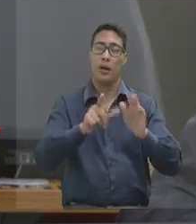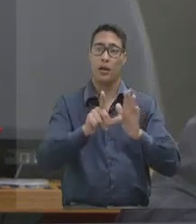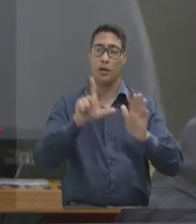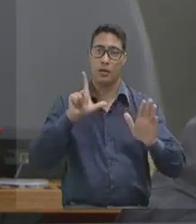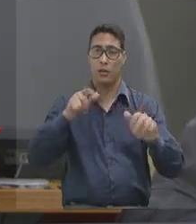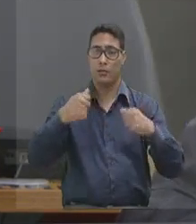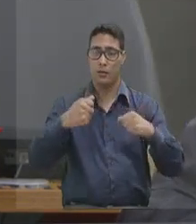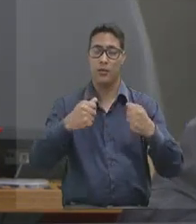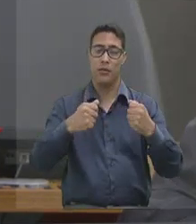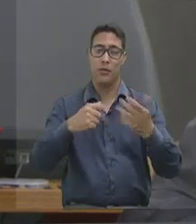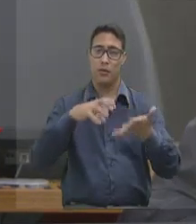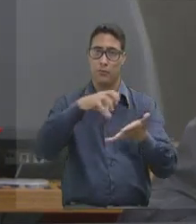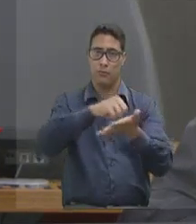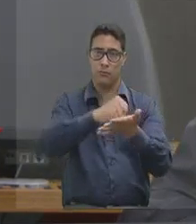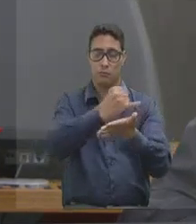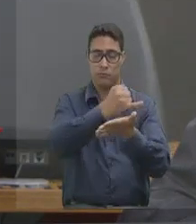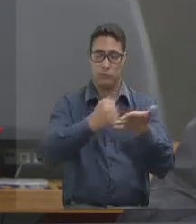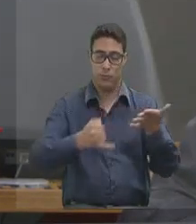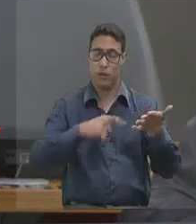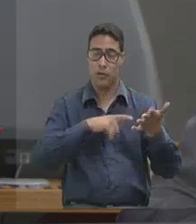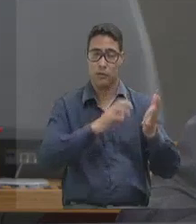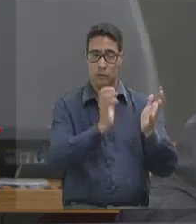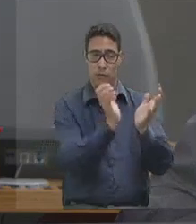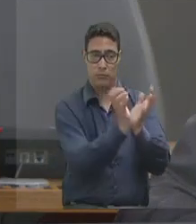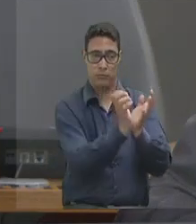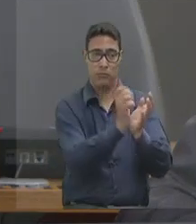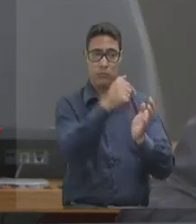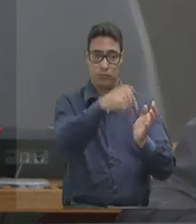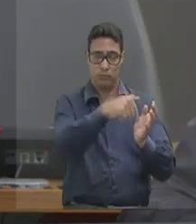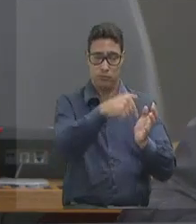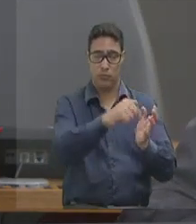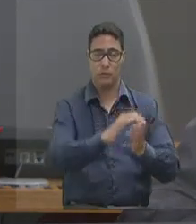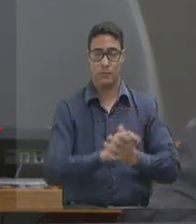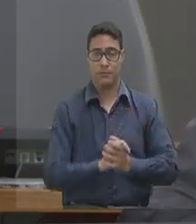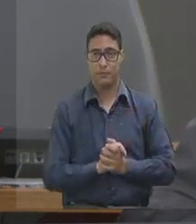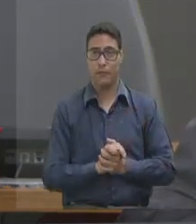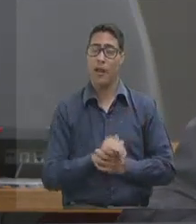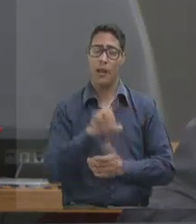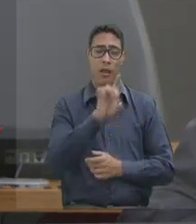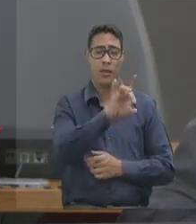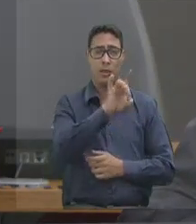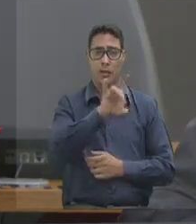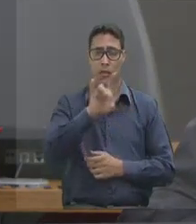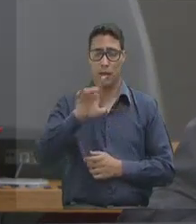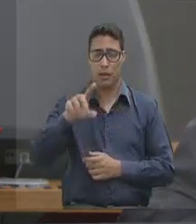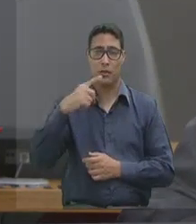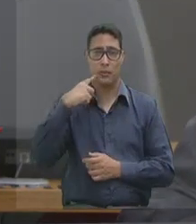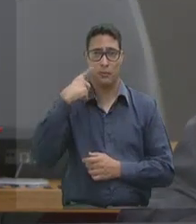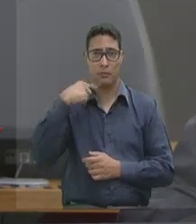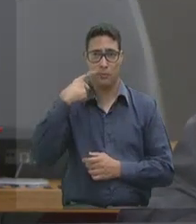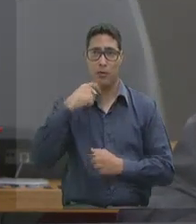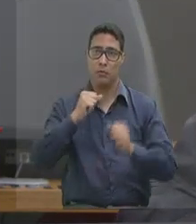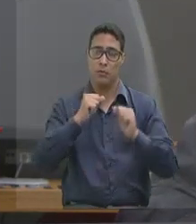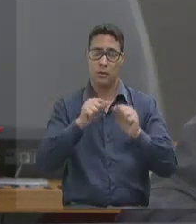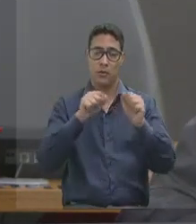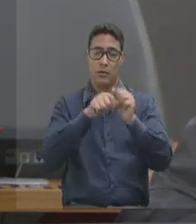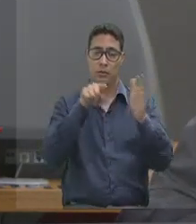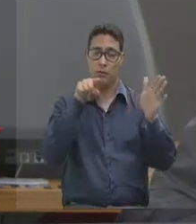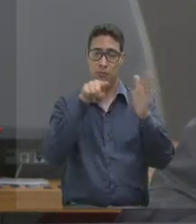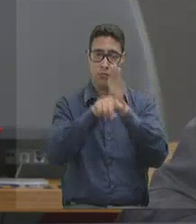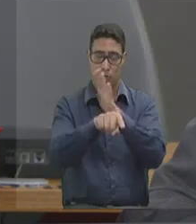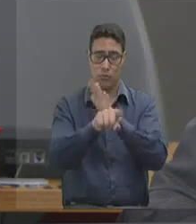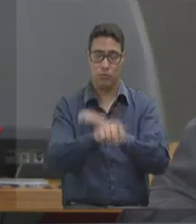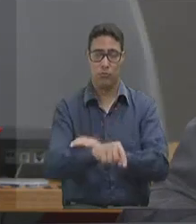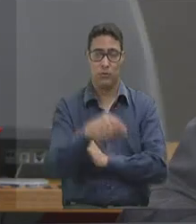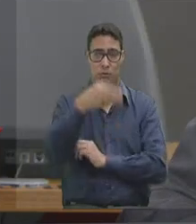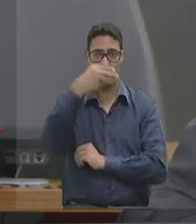pessoalmente junto assessoria da comissão cada parlamentar poderá fazer uma interpelação pelo prazo